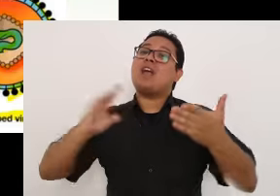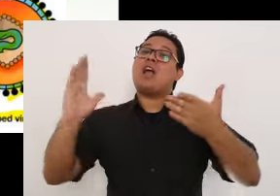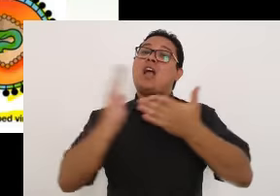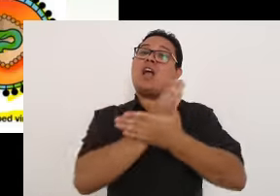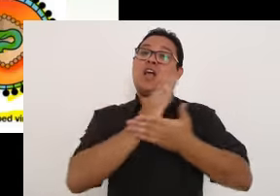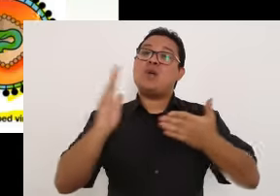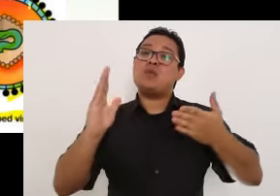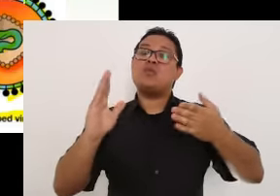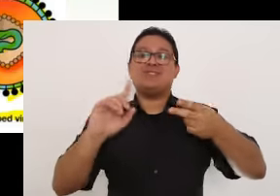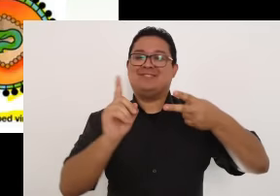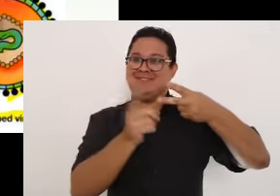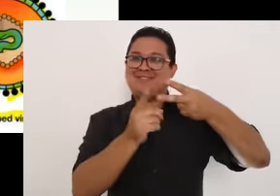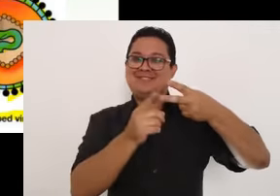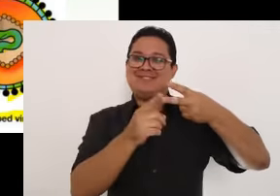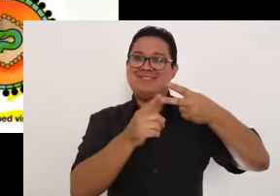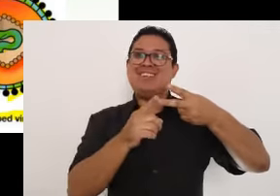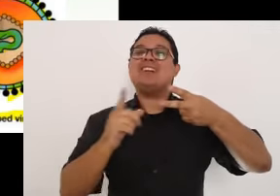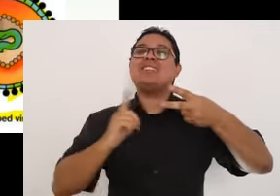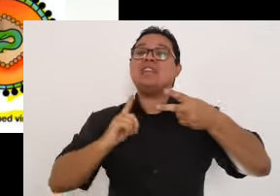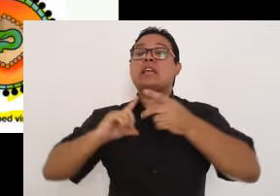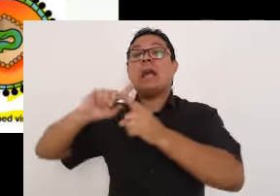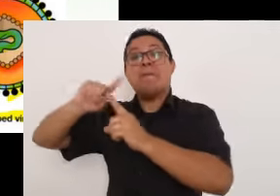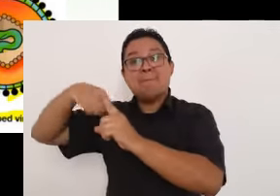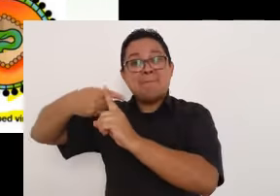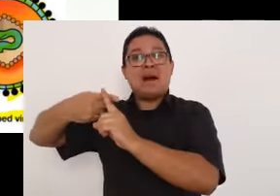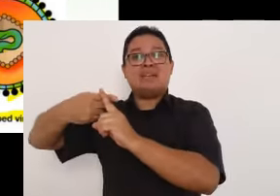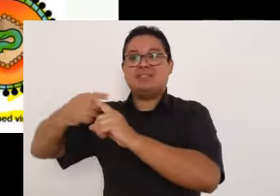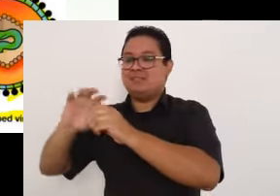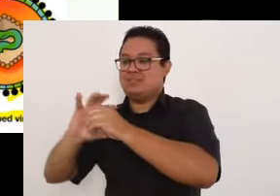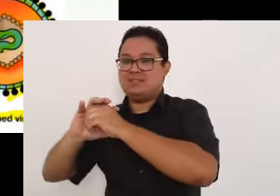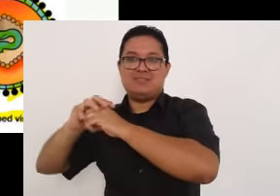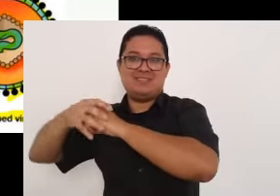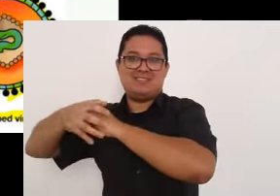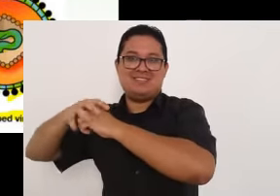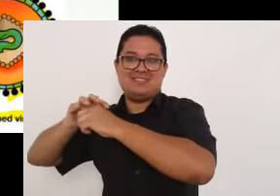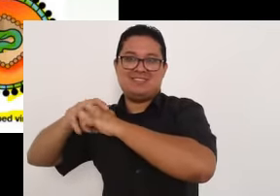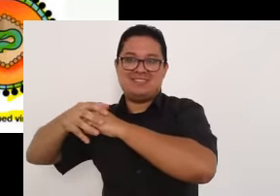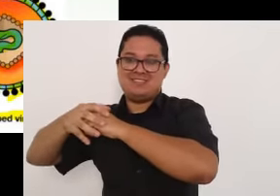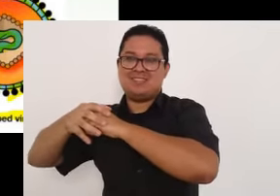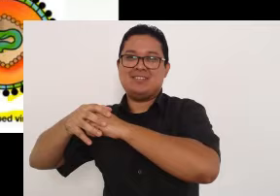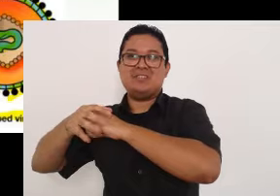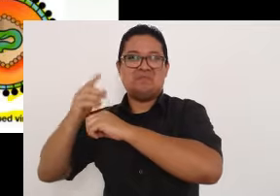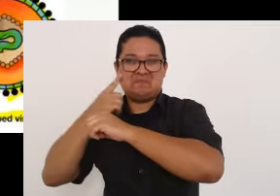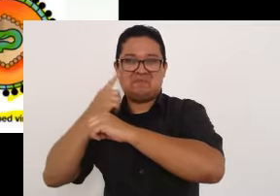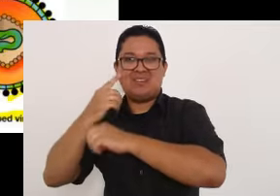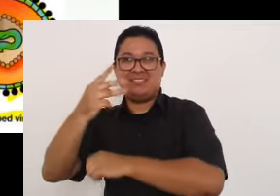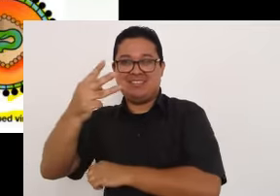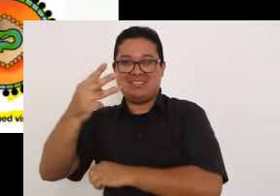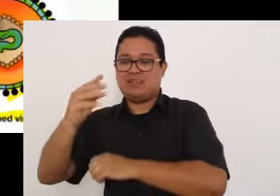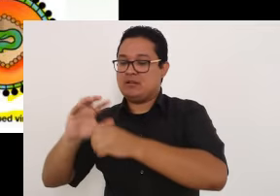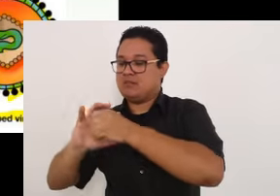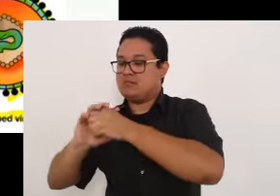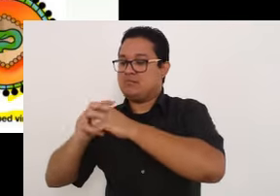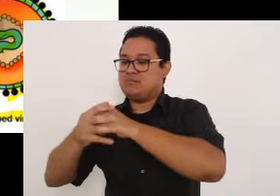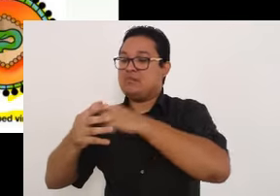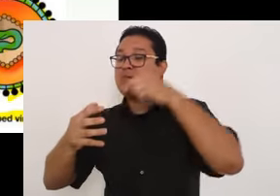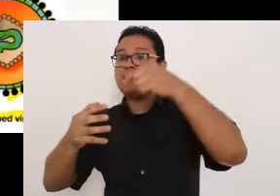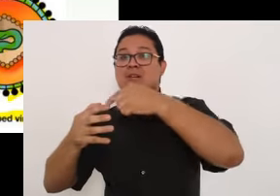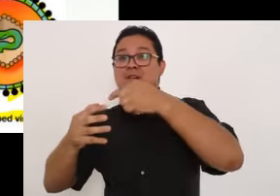que vai se chamar de envelope do vírus. Então, são os